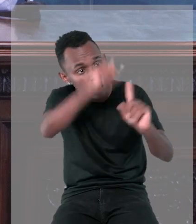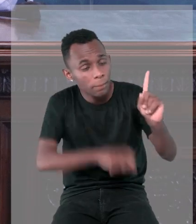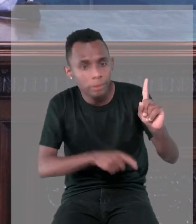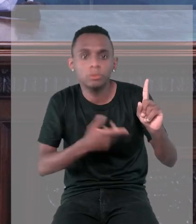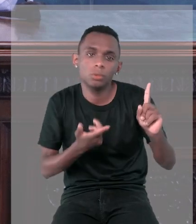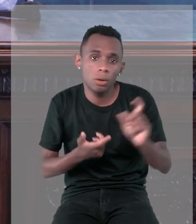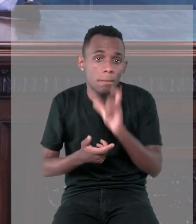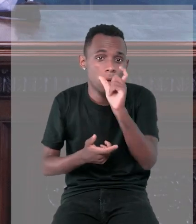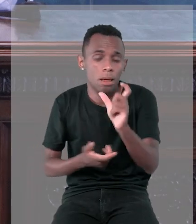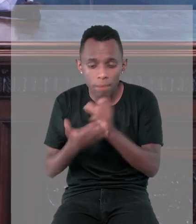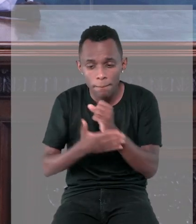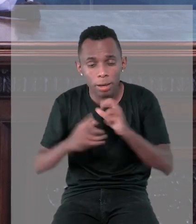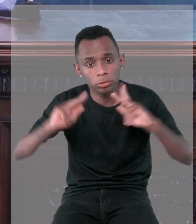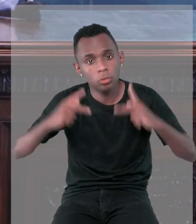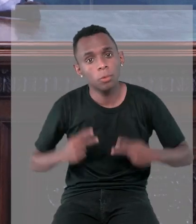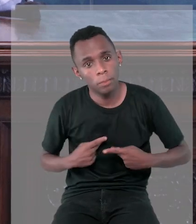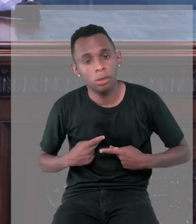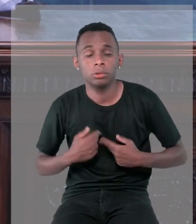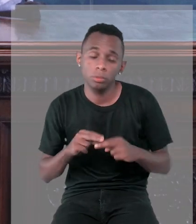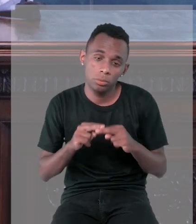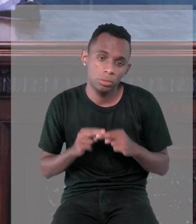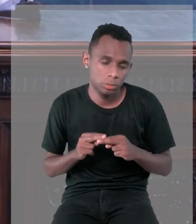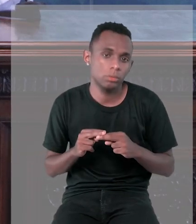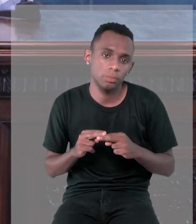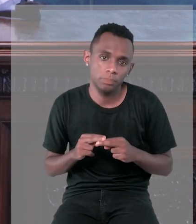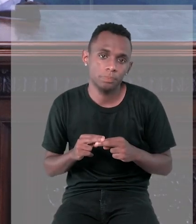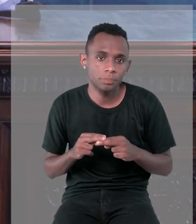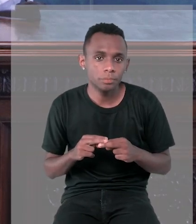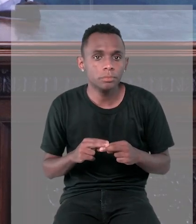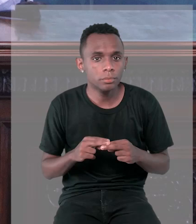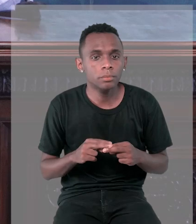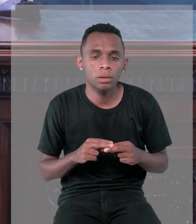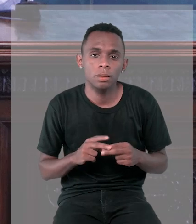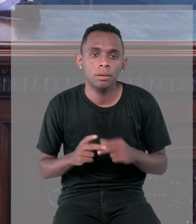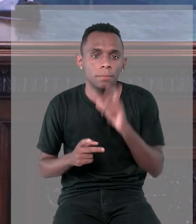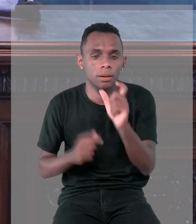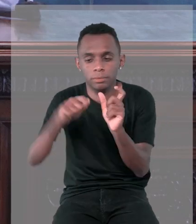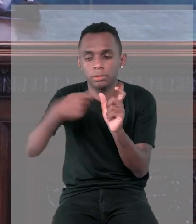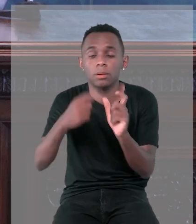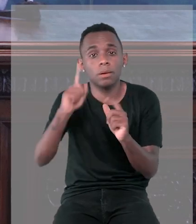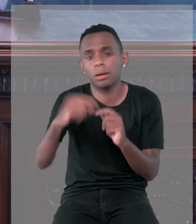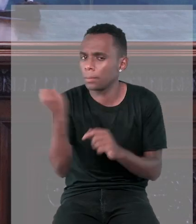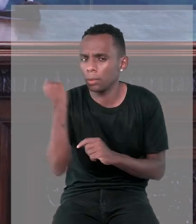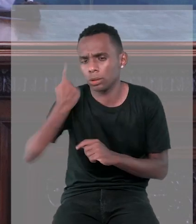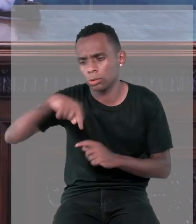somos frutos da palavra. Daí a palavra ser tão importante na vida da gente. Se a gente